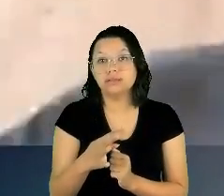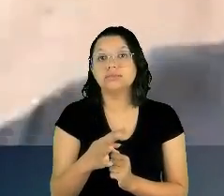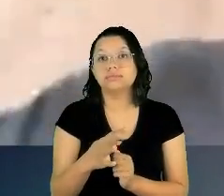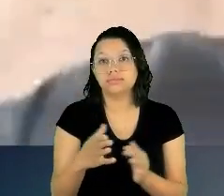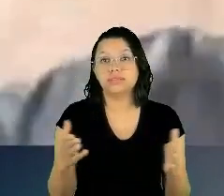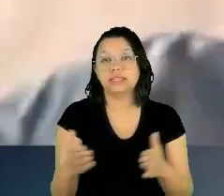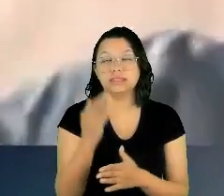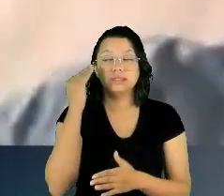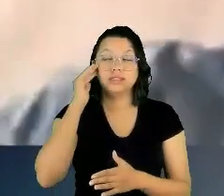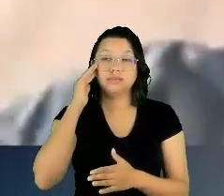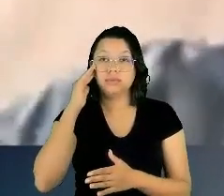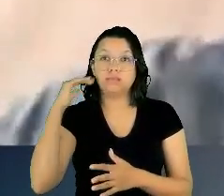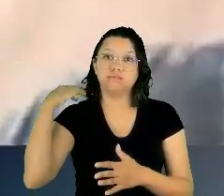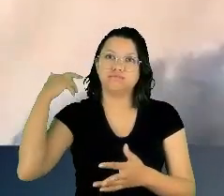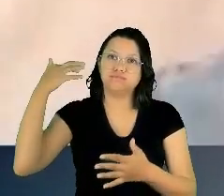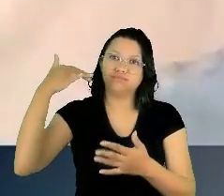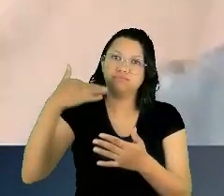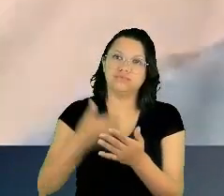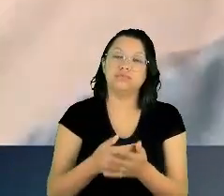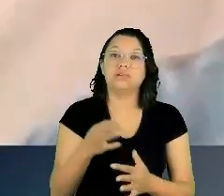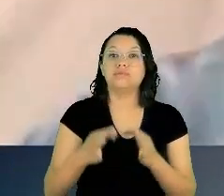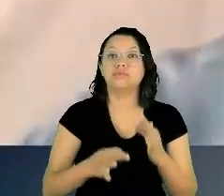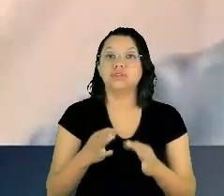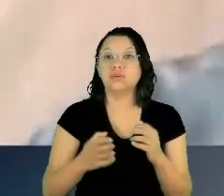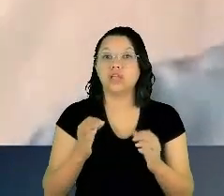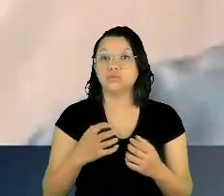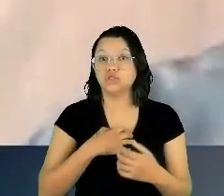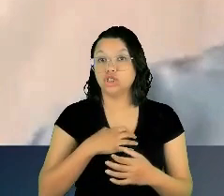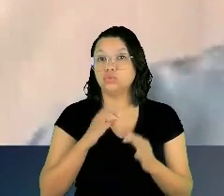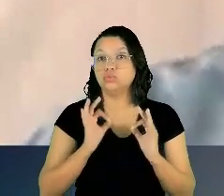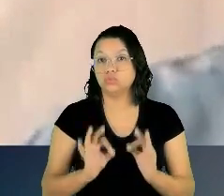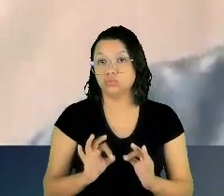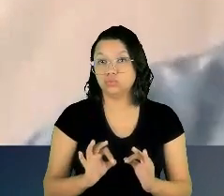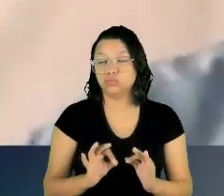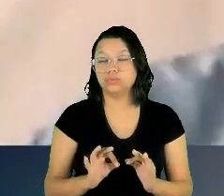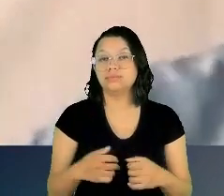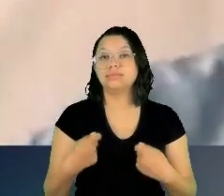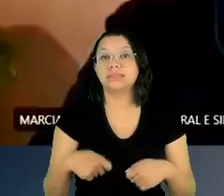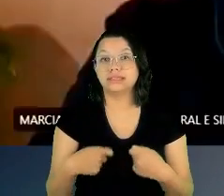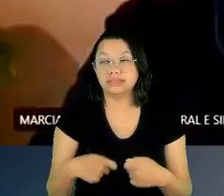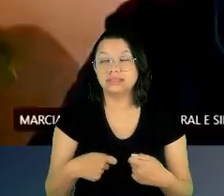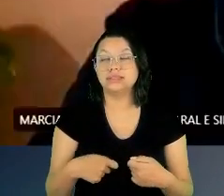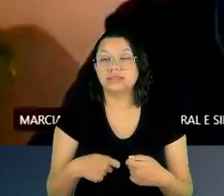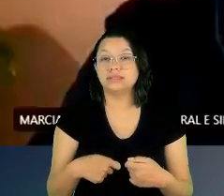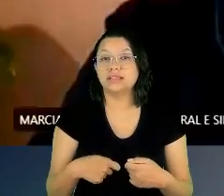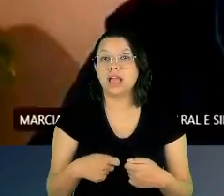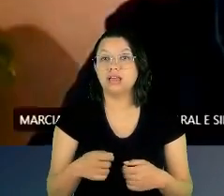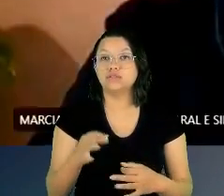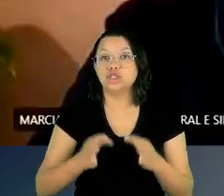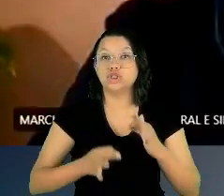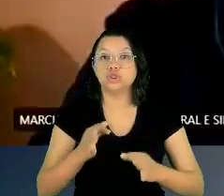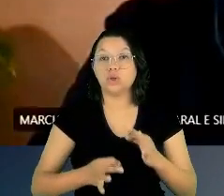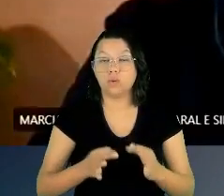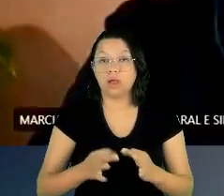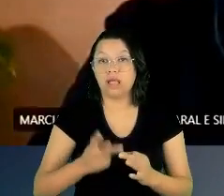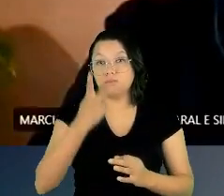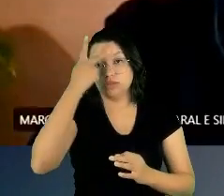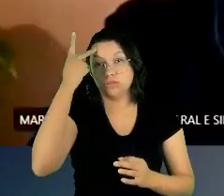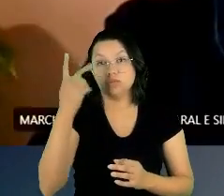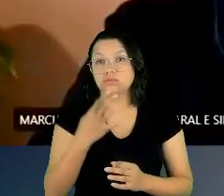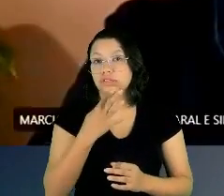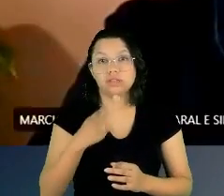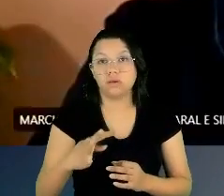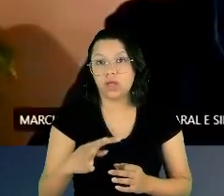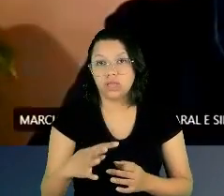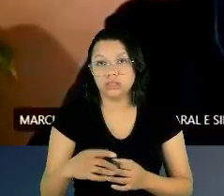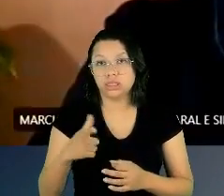e é uma visão milenar, de que para você julgar de forma justa, você tem que julgar casos de